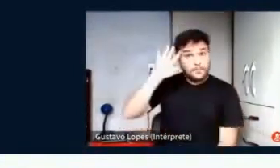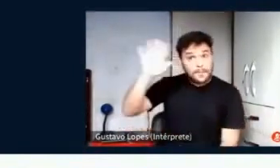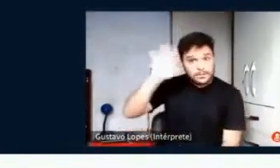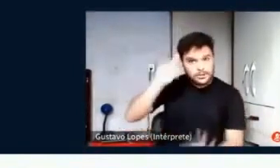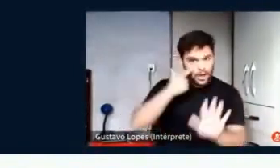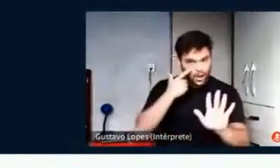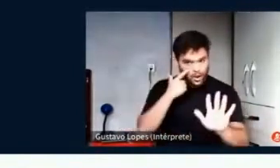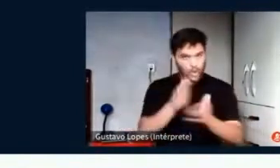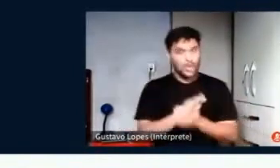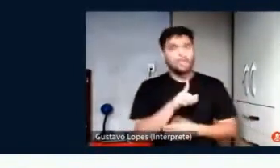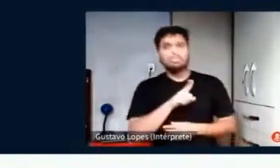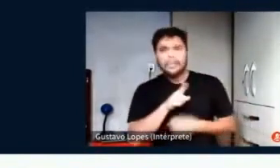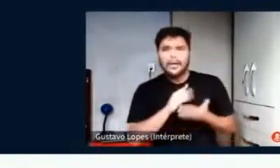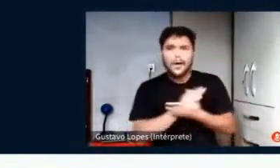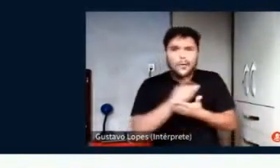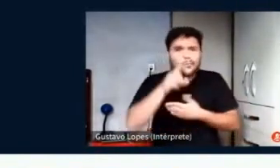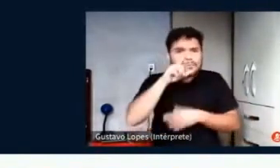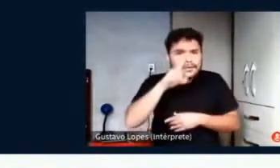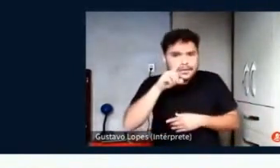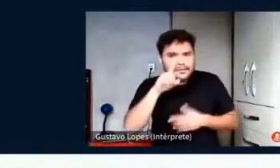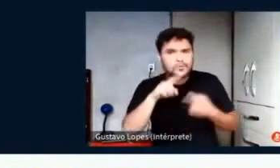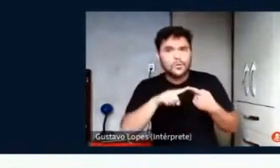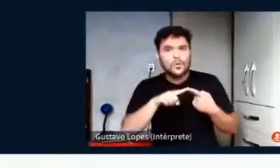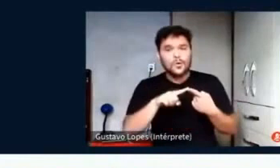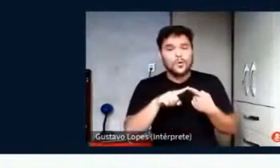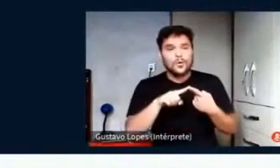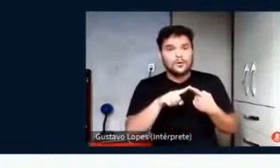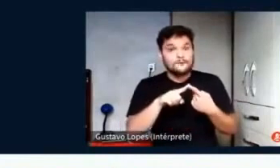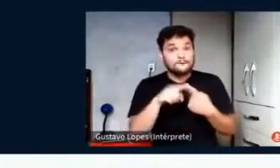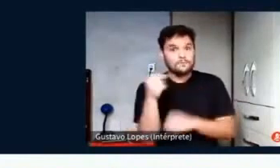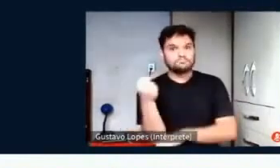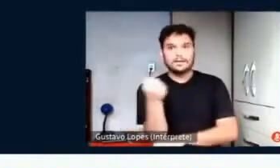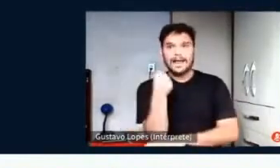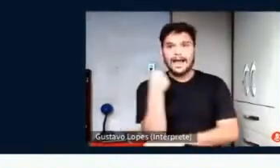alguns tipos de risco, o risco intenso,